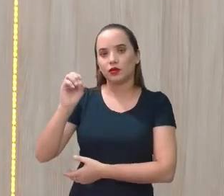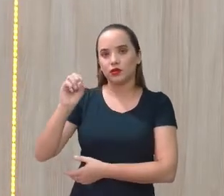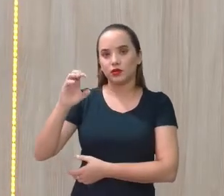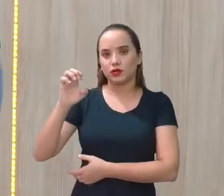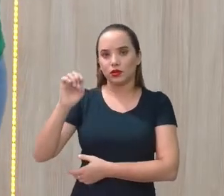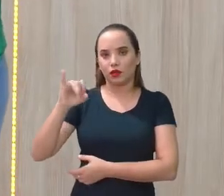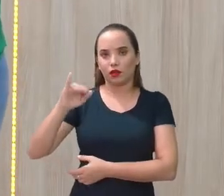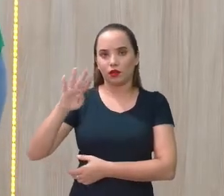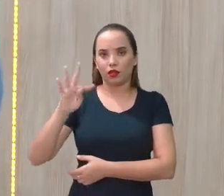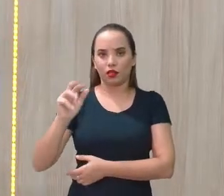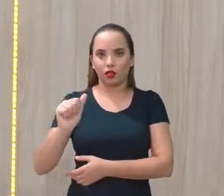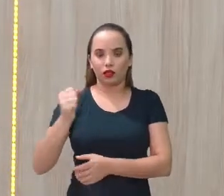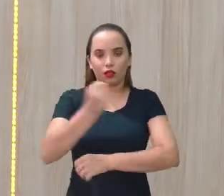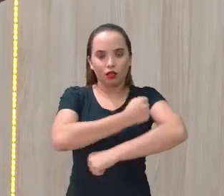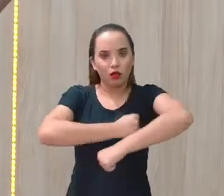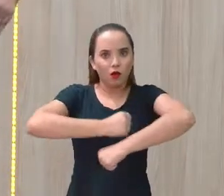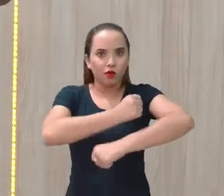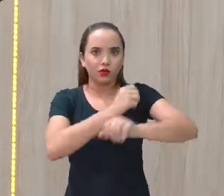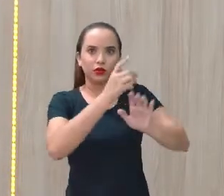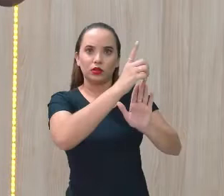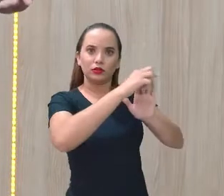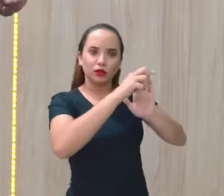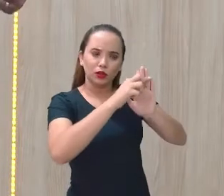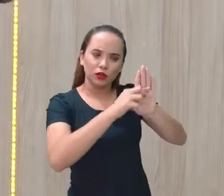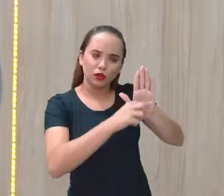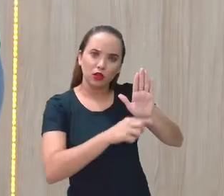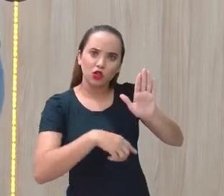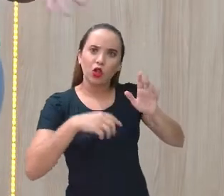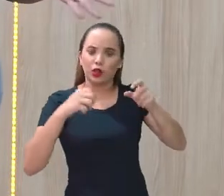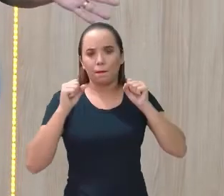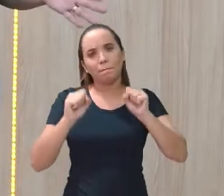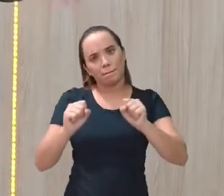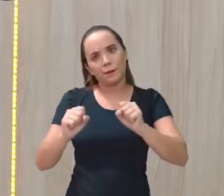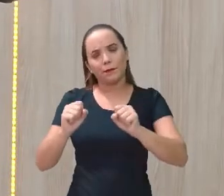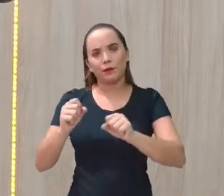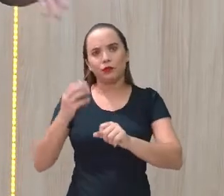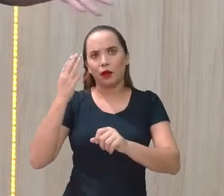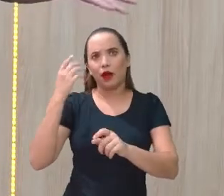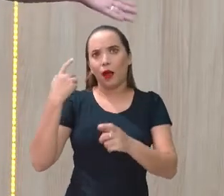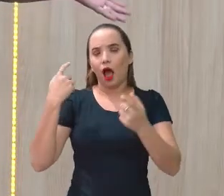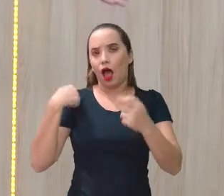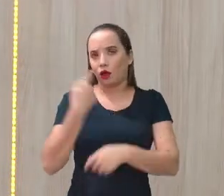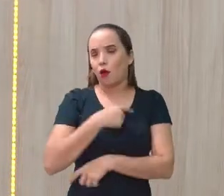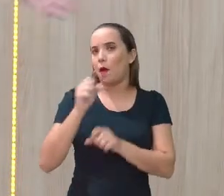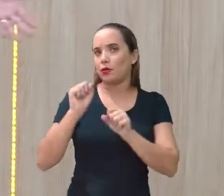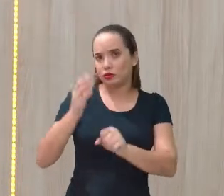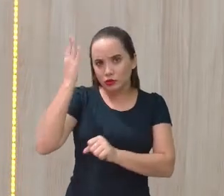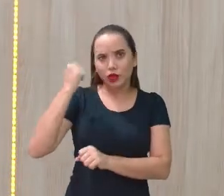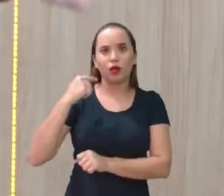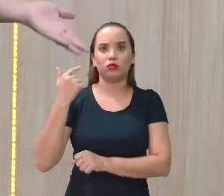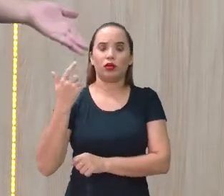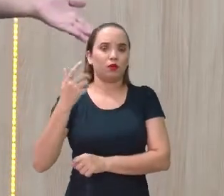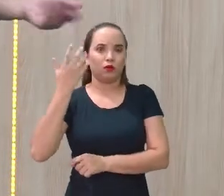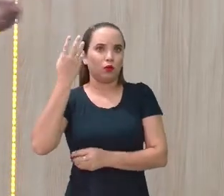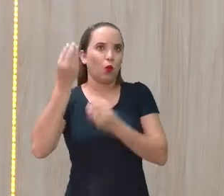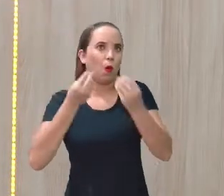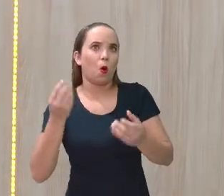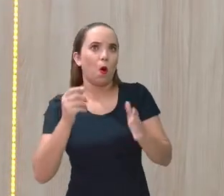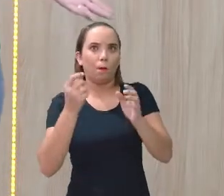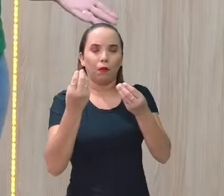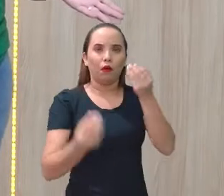gente não pode não saber dar nomes, mas a gente sabe que precisa ter um ingrediente, o modo de